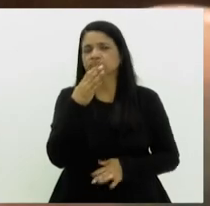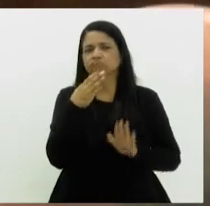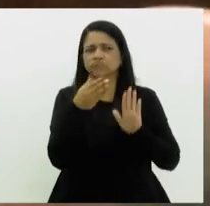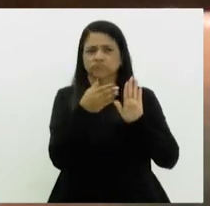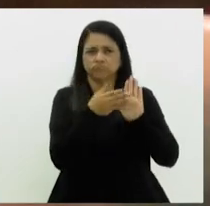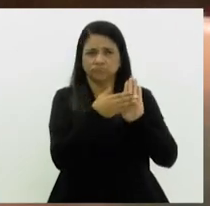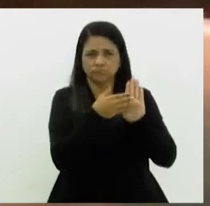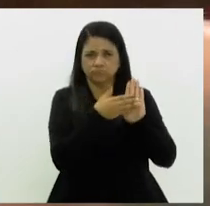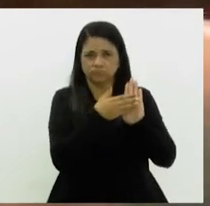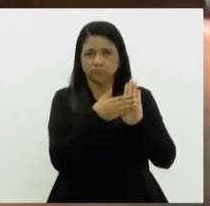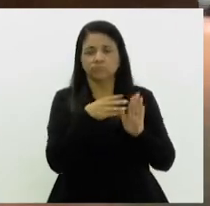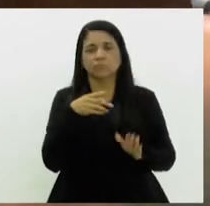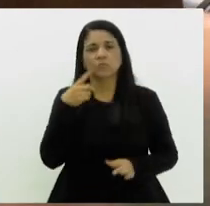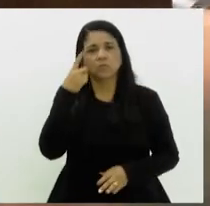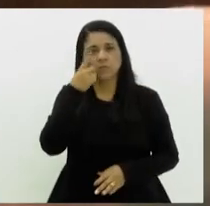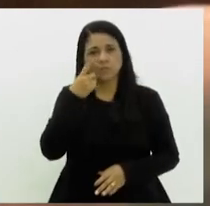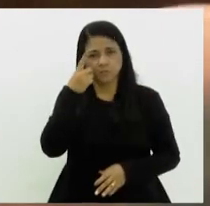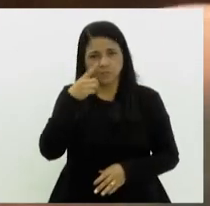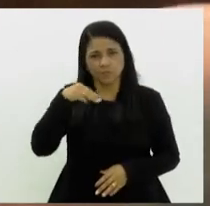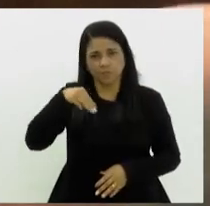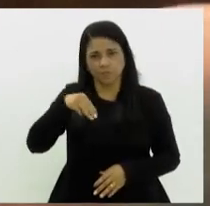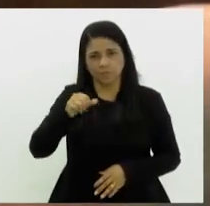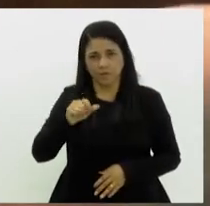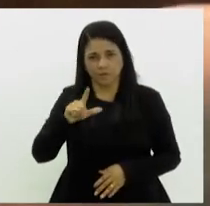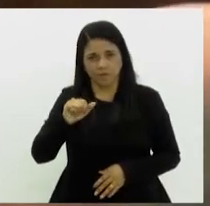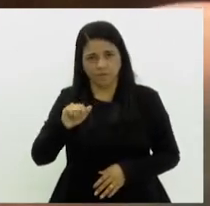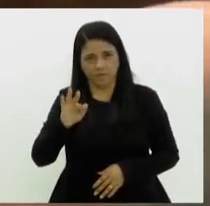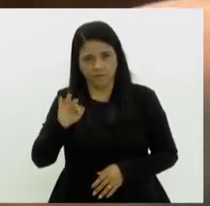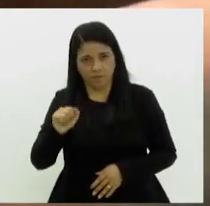proposta feita aqui pelo deputado, mas, de fato,